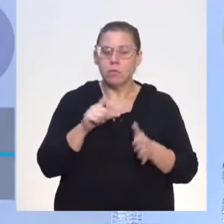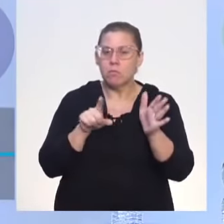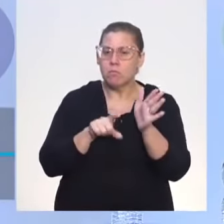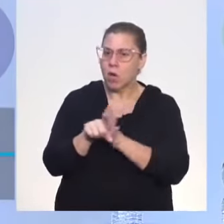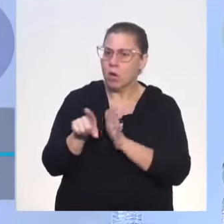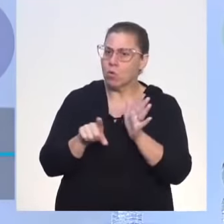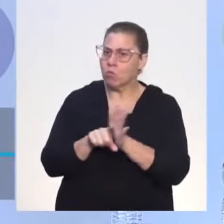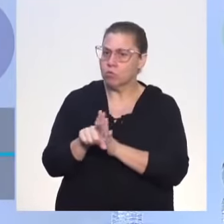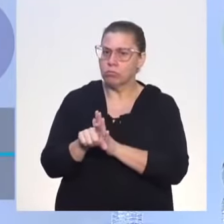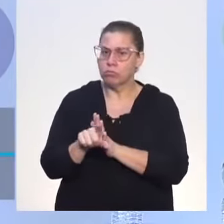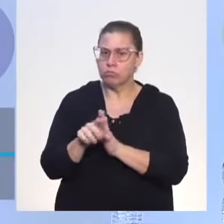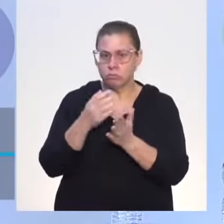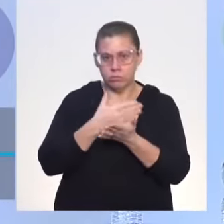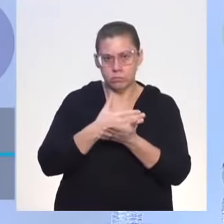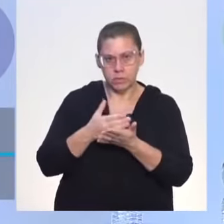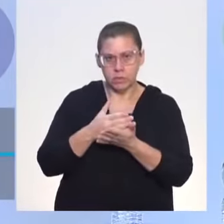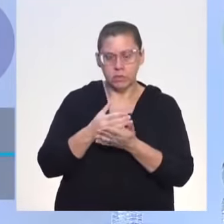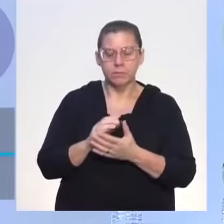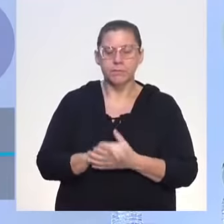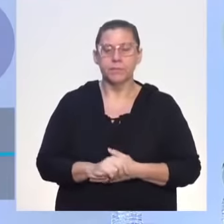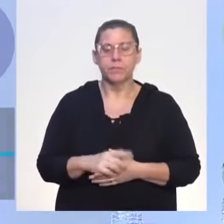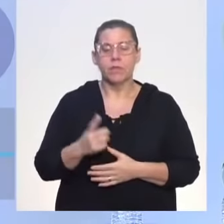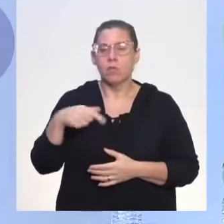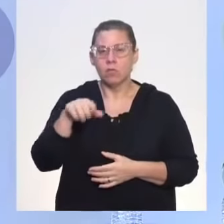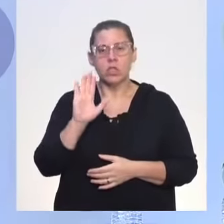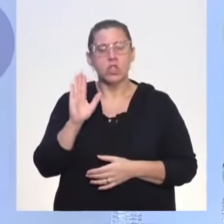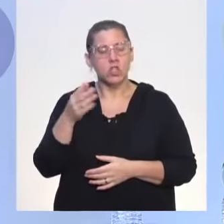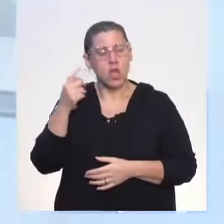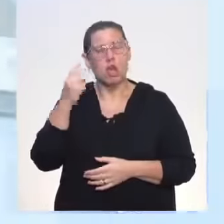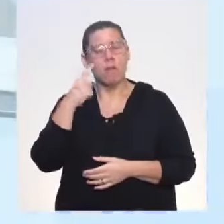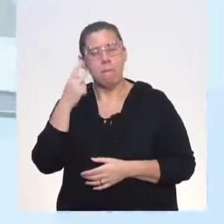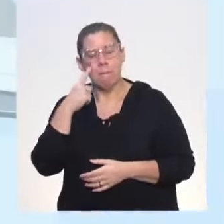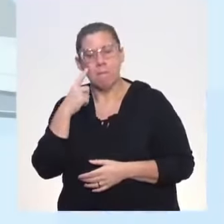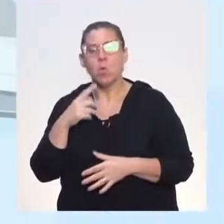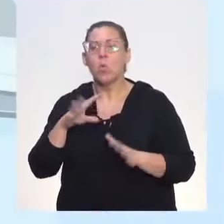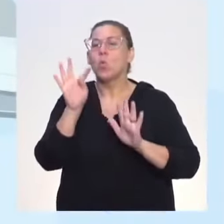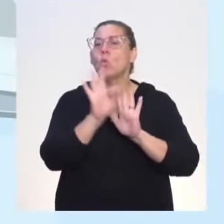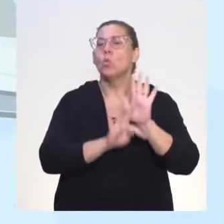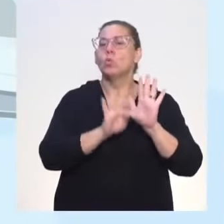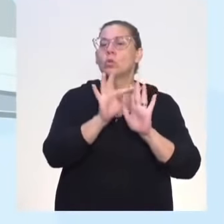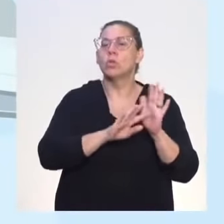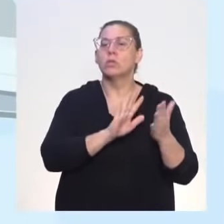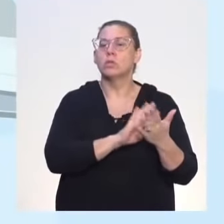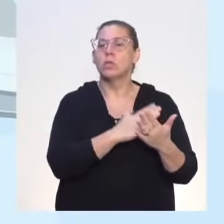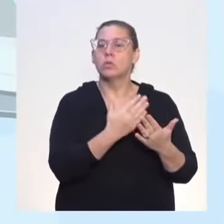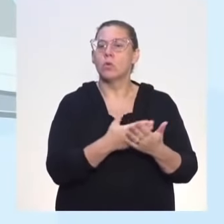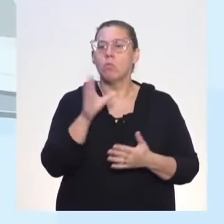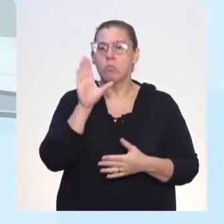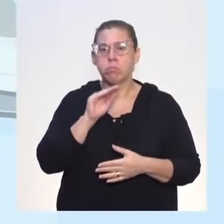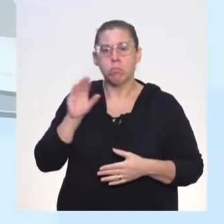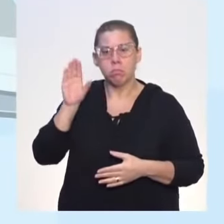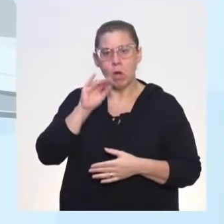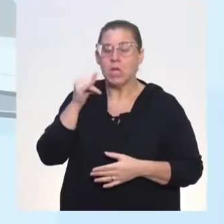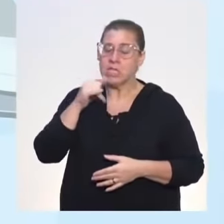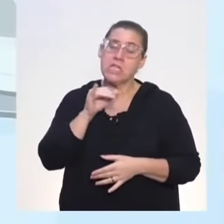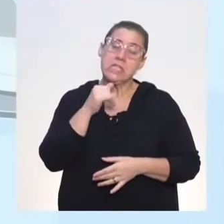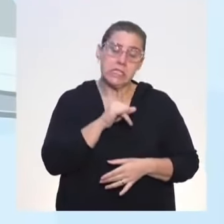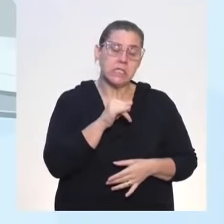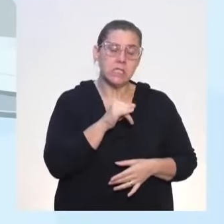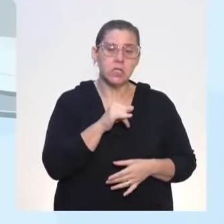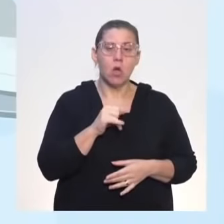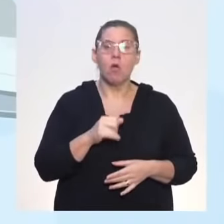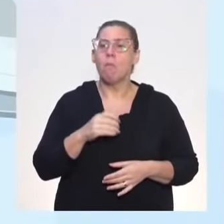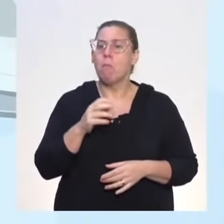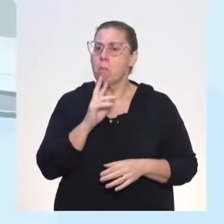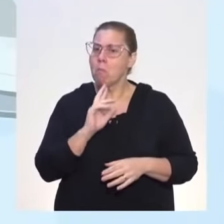perguntinha inicial que eu vou deixar para vocês. Você já ouviu falar sobre textos de tradição oral? Se sim,